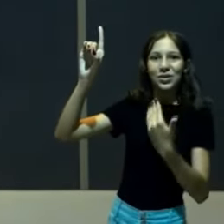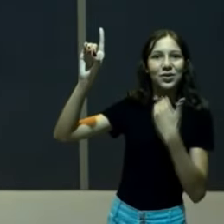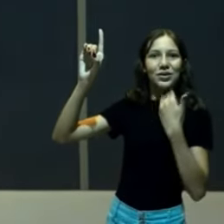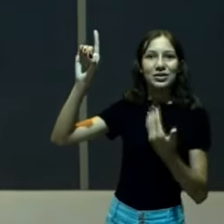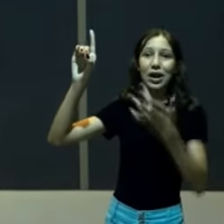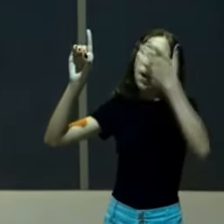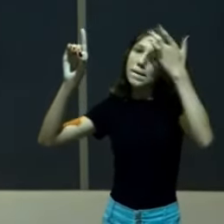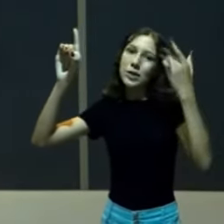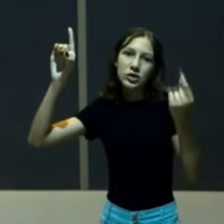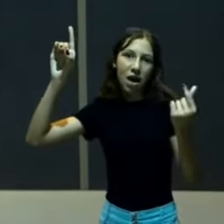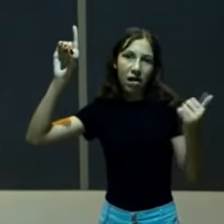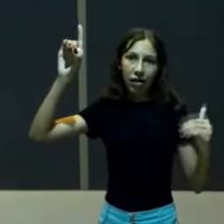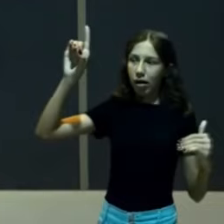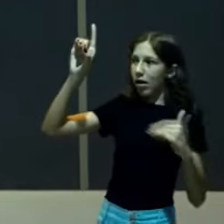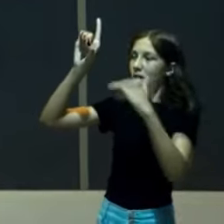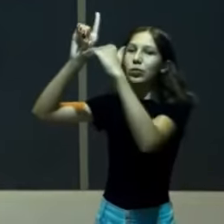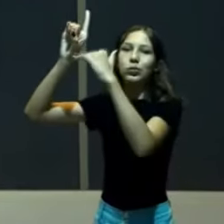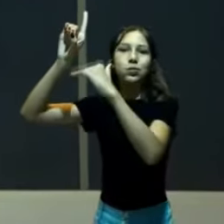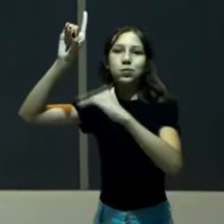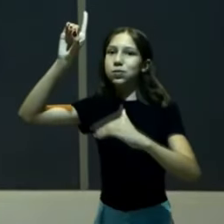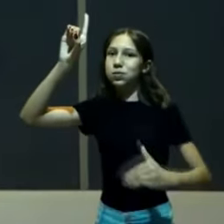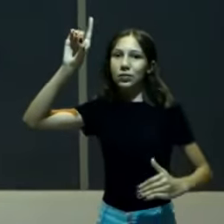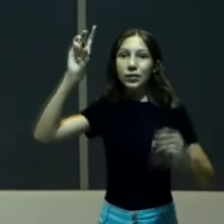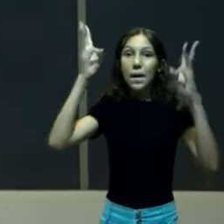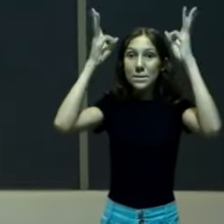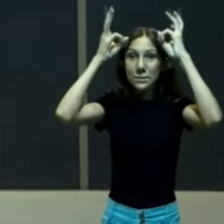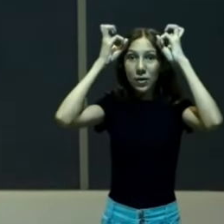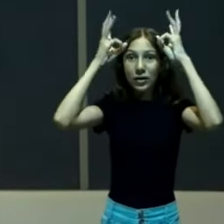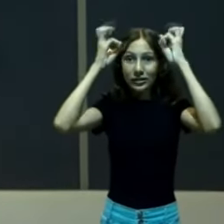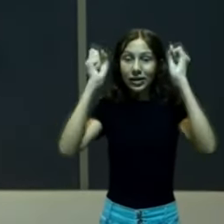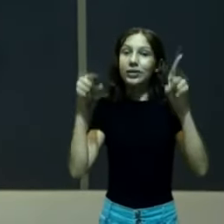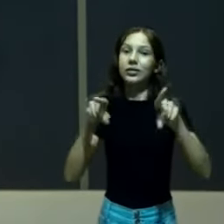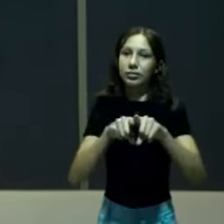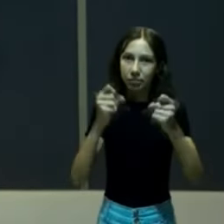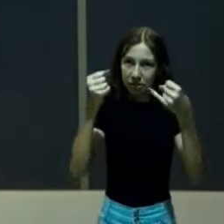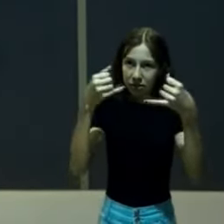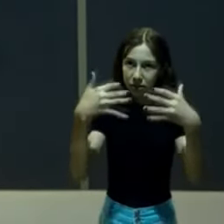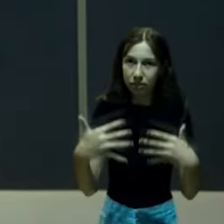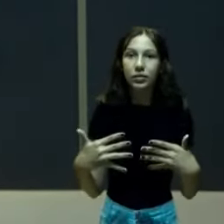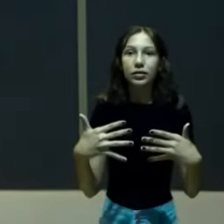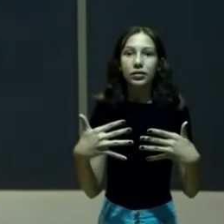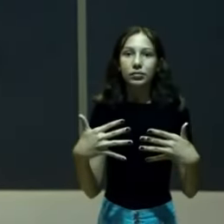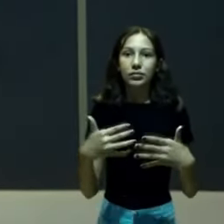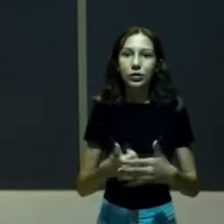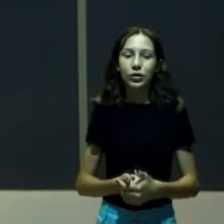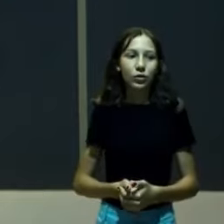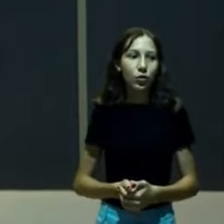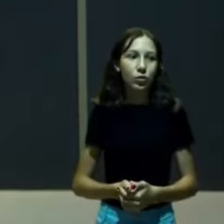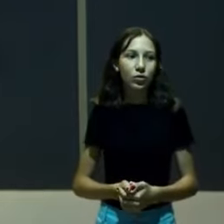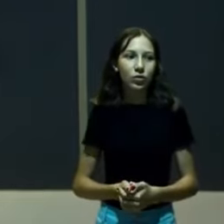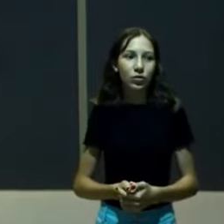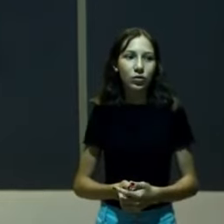Tem não. Moisés também fala sobre a riqueza de Deus. Deuteronômio, capítulo de número